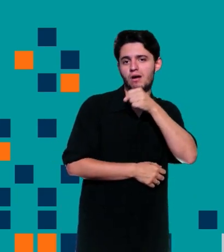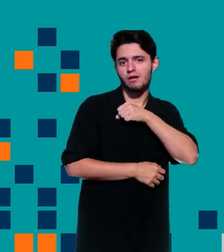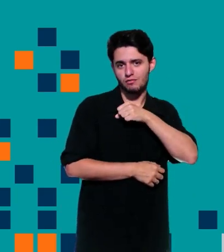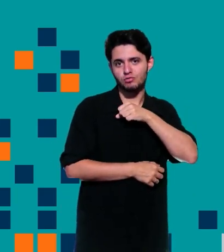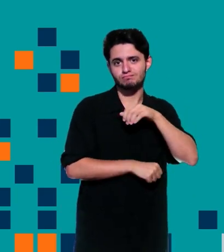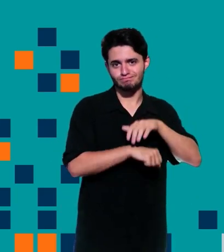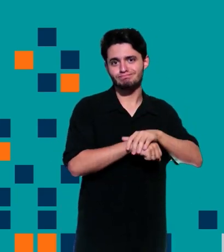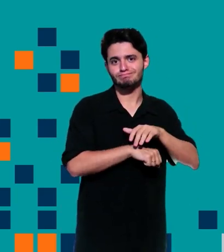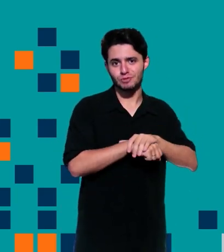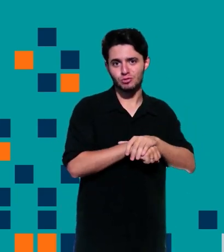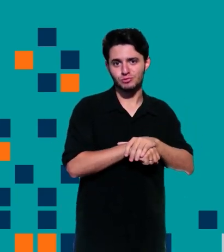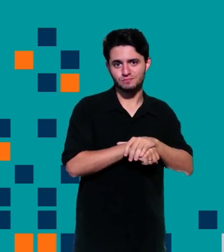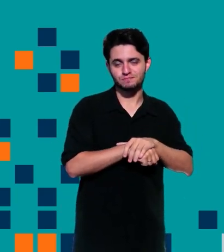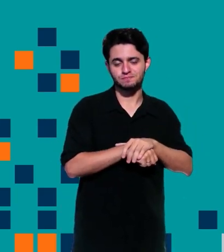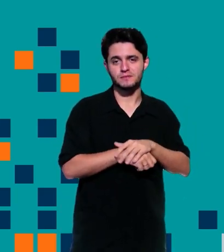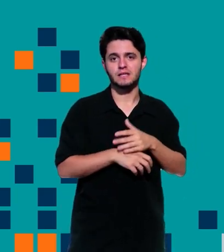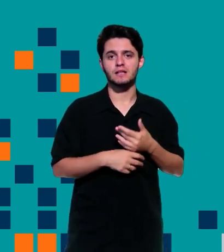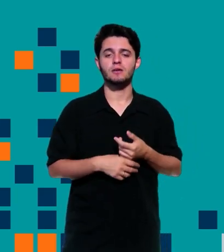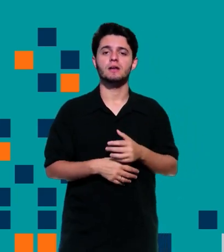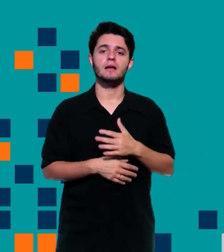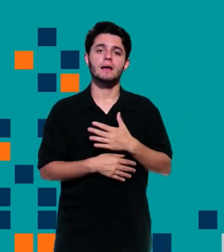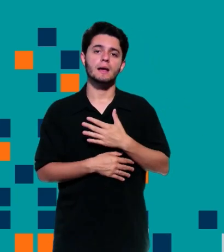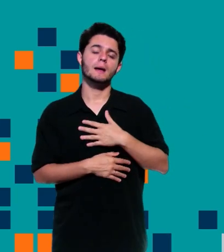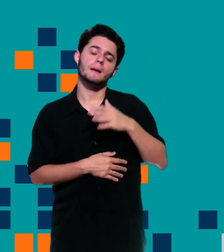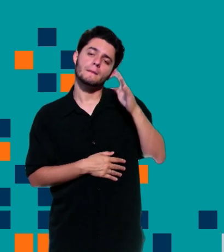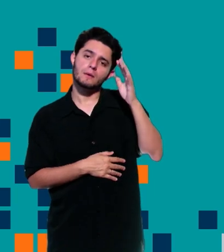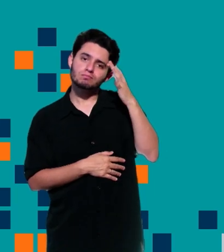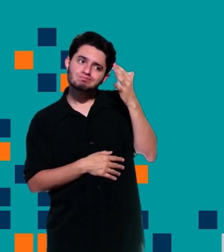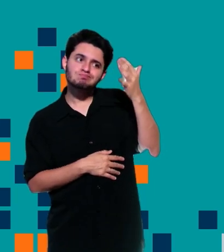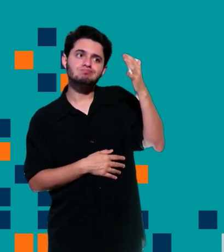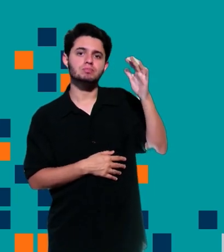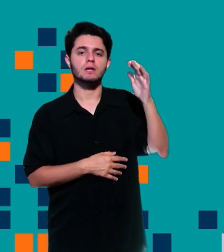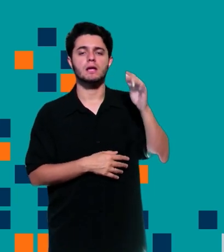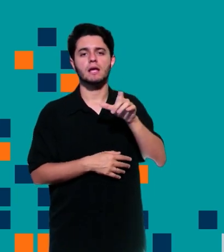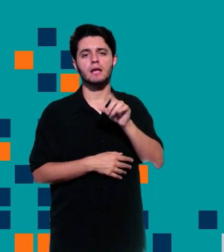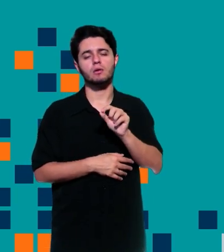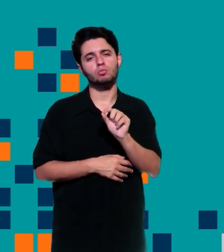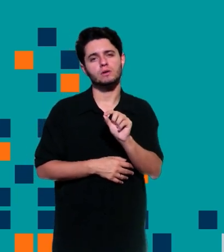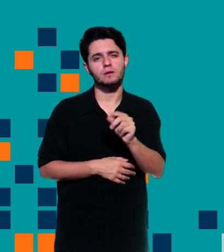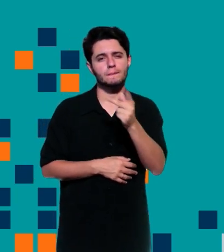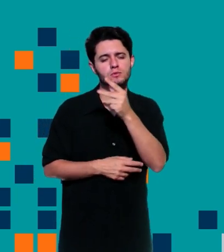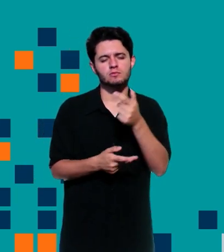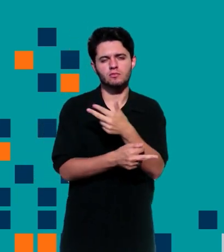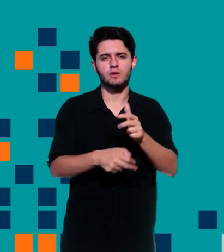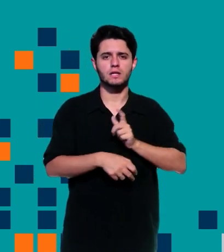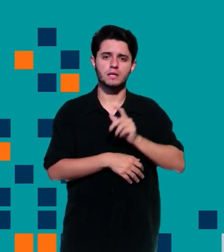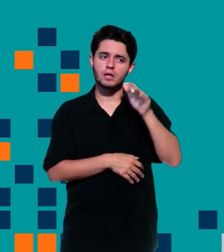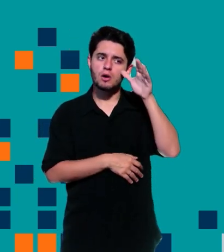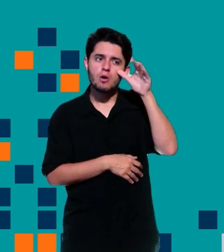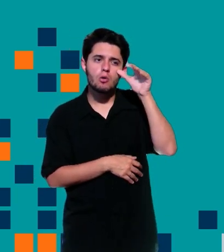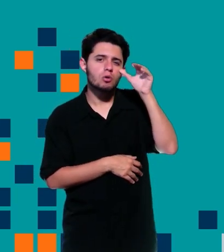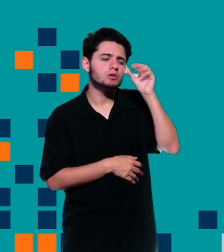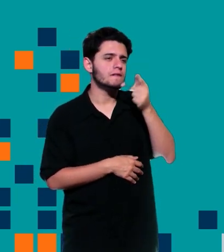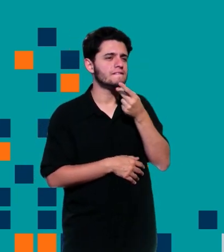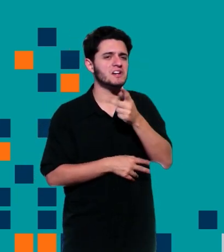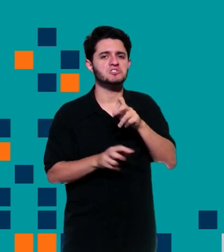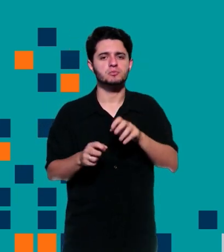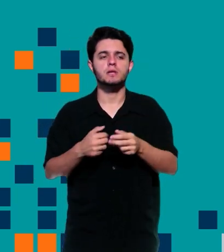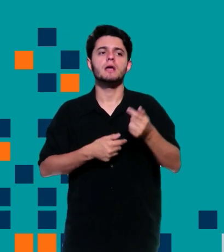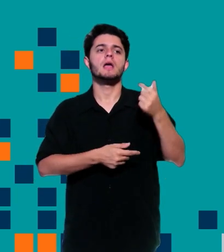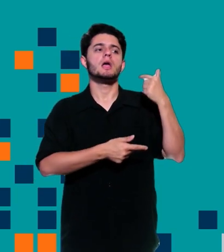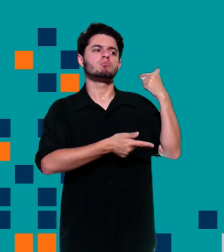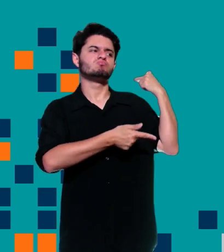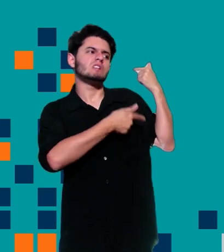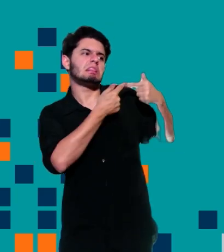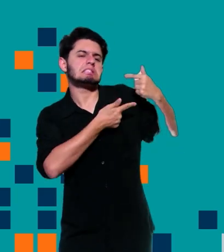eu tenho essa questão na vida, que as pessoas têm uma certa curiosidade e fala-se muito de legado e coisas, e aqui eu